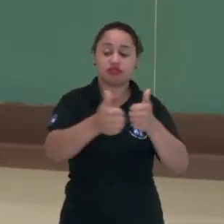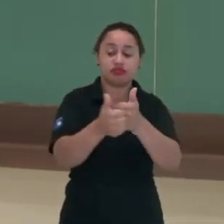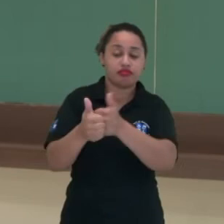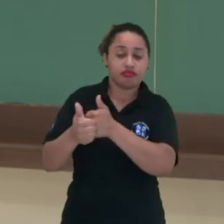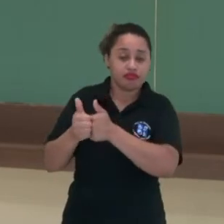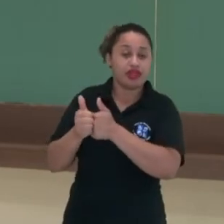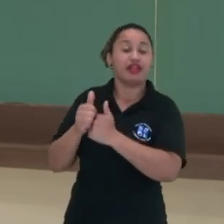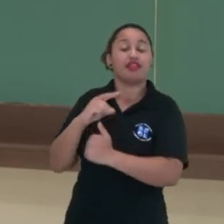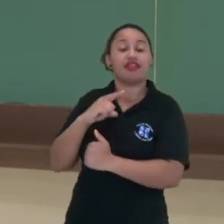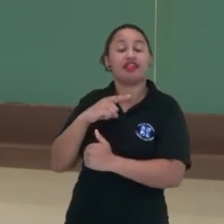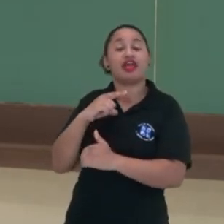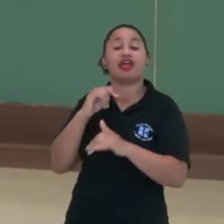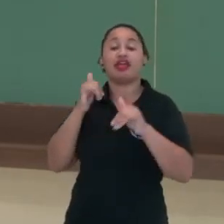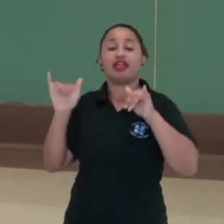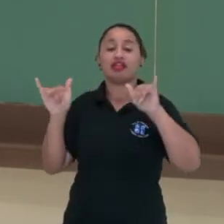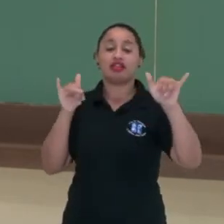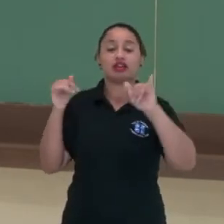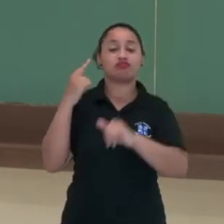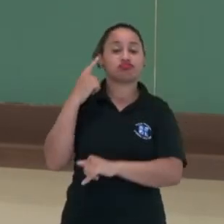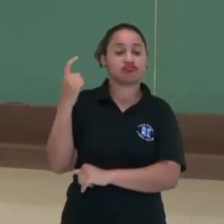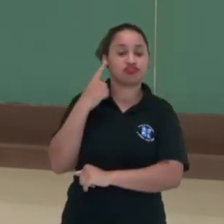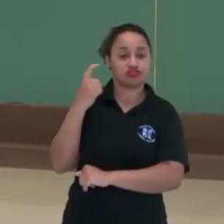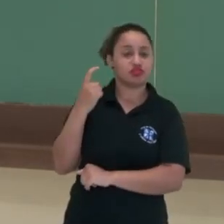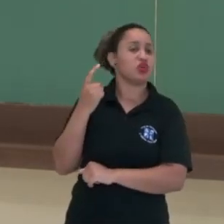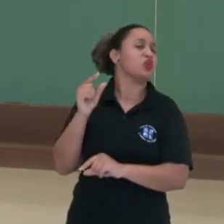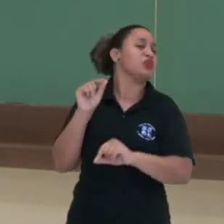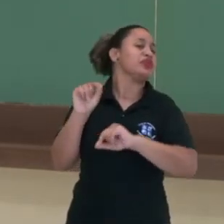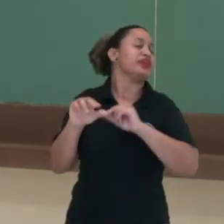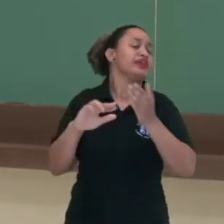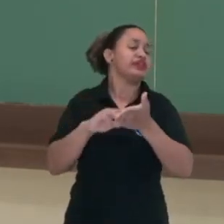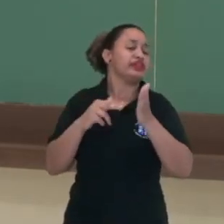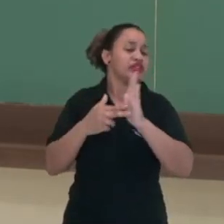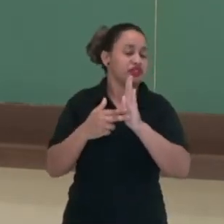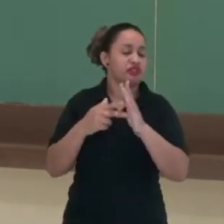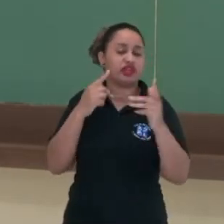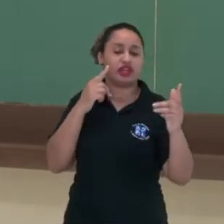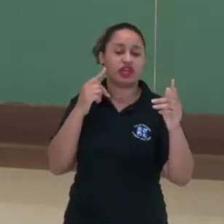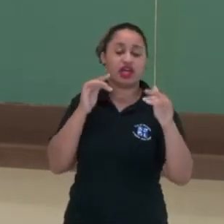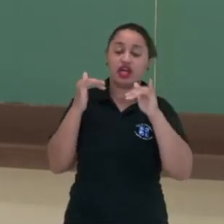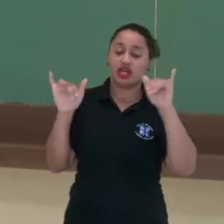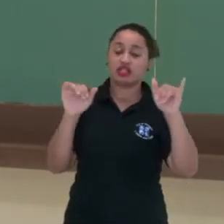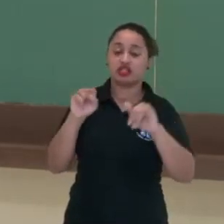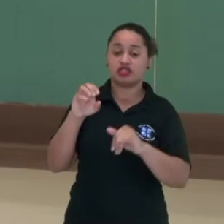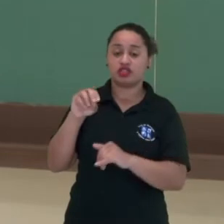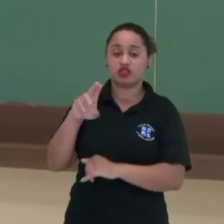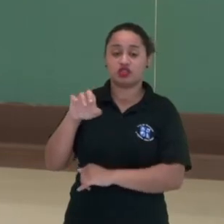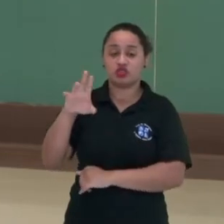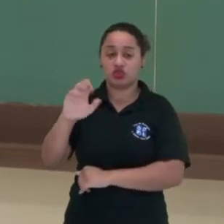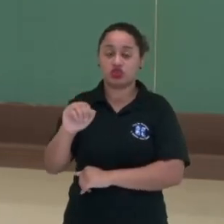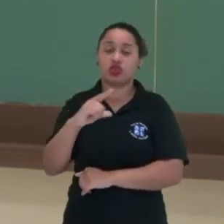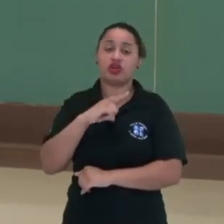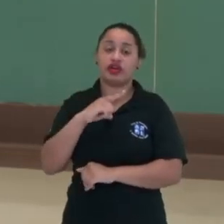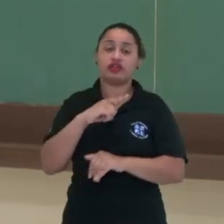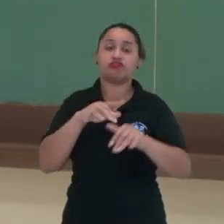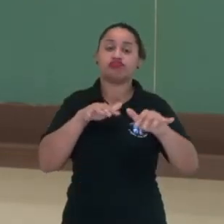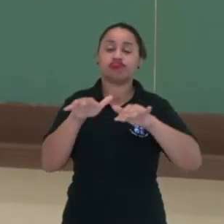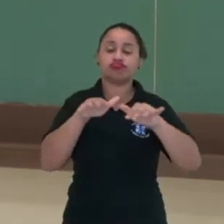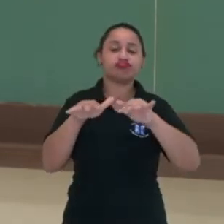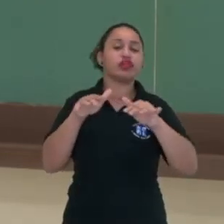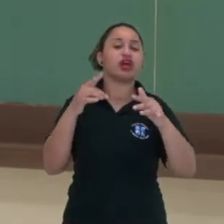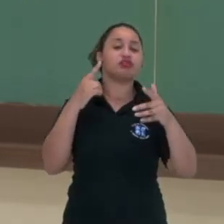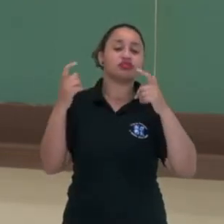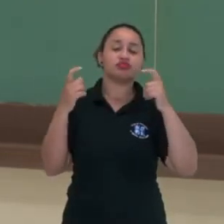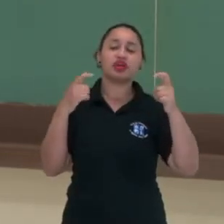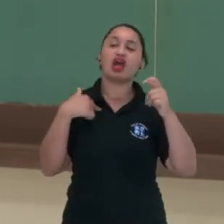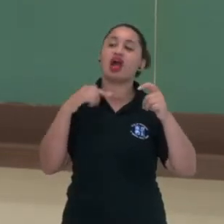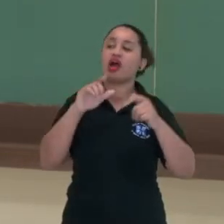porque existe uma energia sonora. O que é a energia sonora? É produzida pelas vibrações sonoras ao viajar